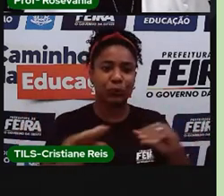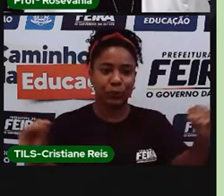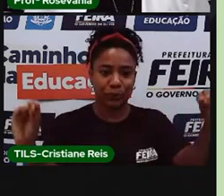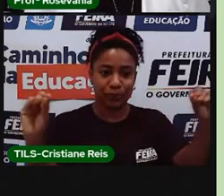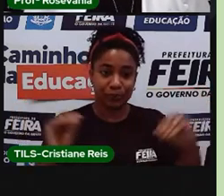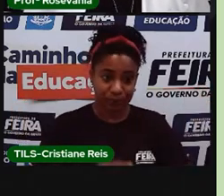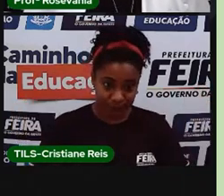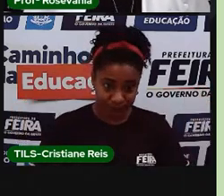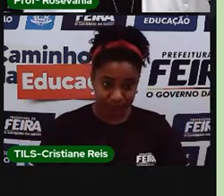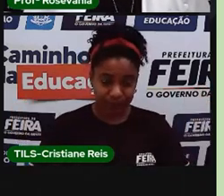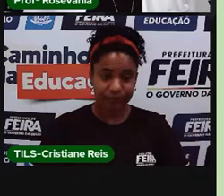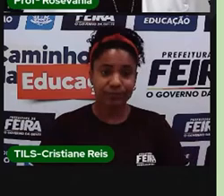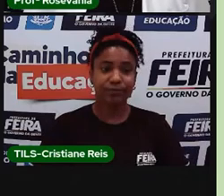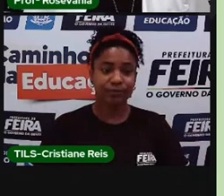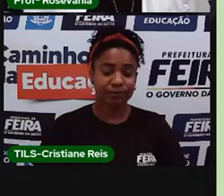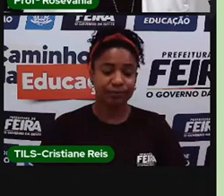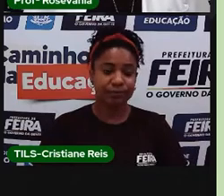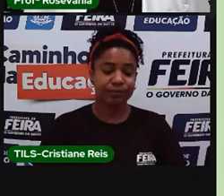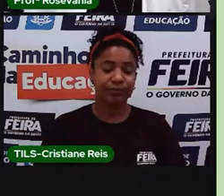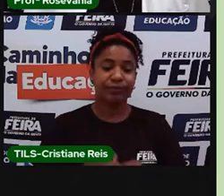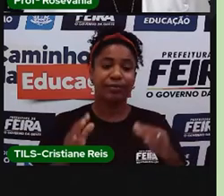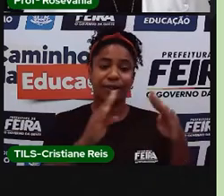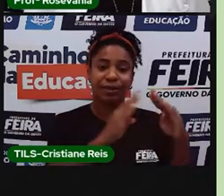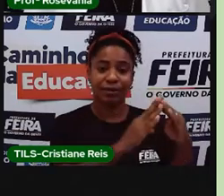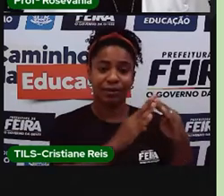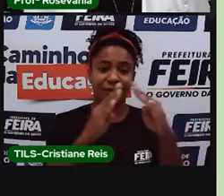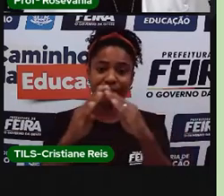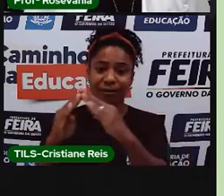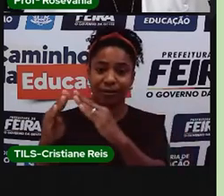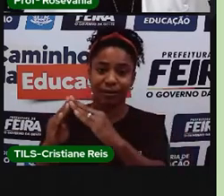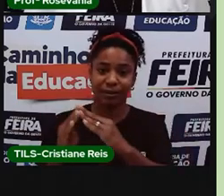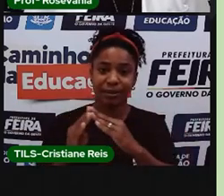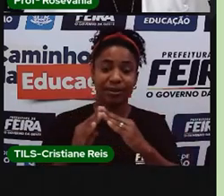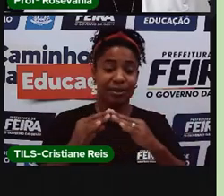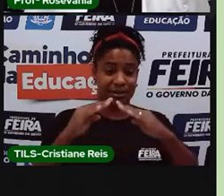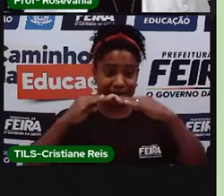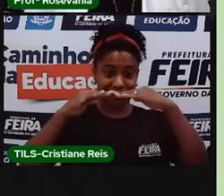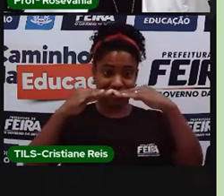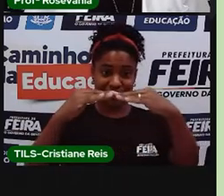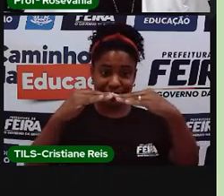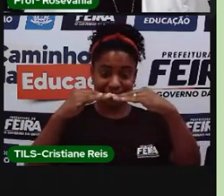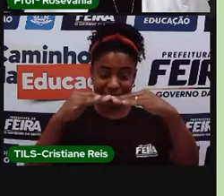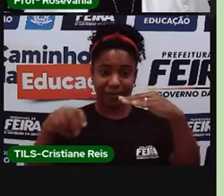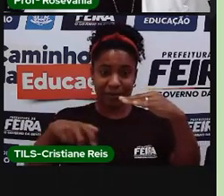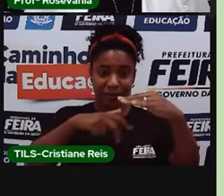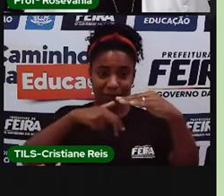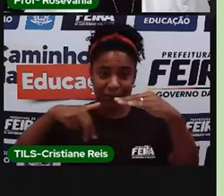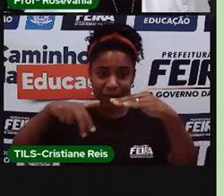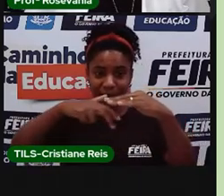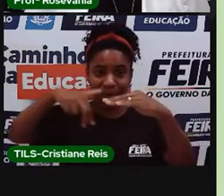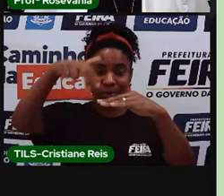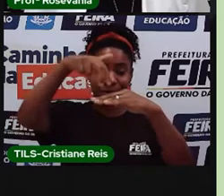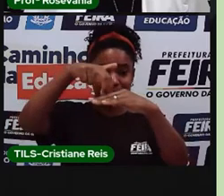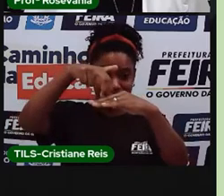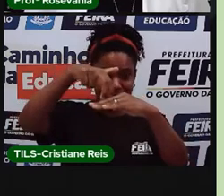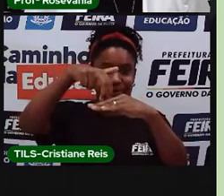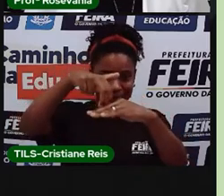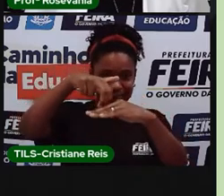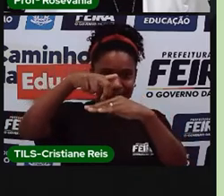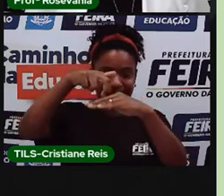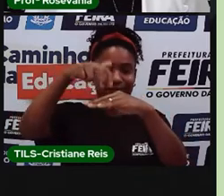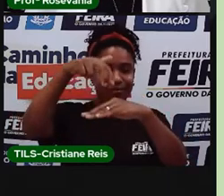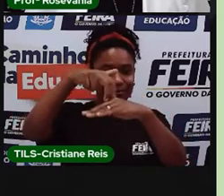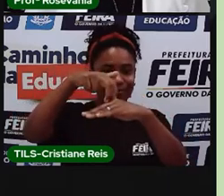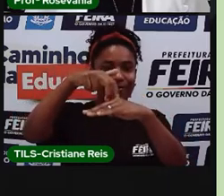as casas, elas só tinham essa entrada aqui em cima, tinha toda a divisão dentro, mas